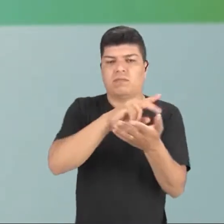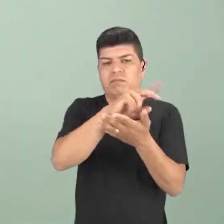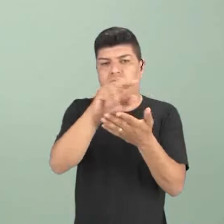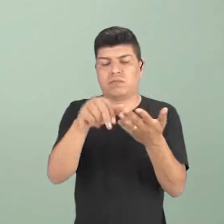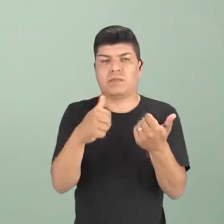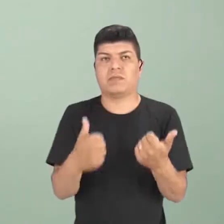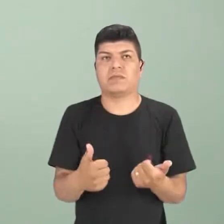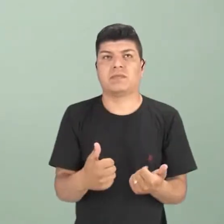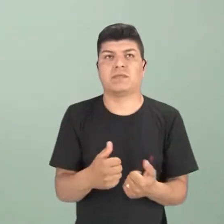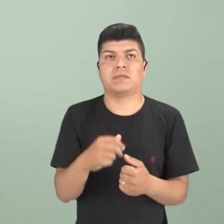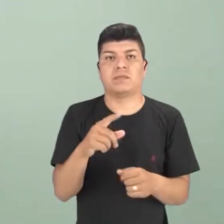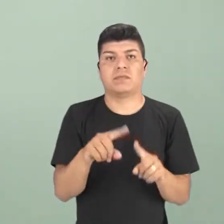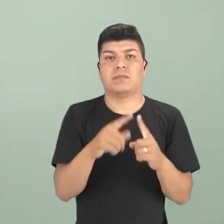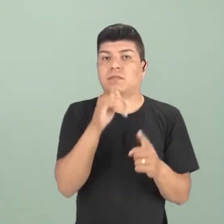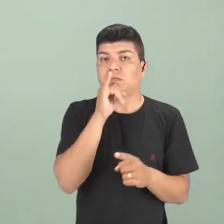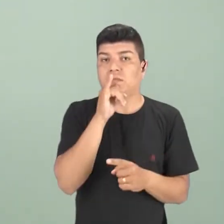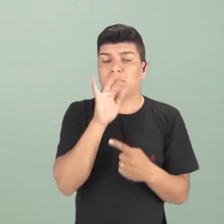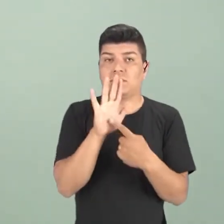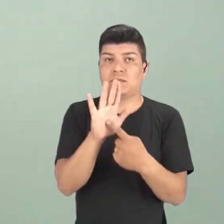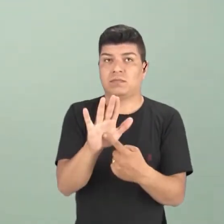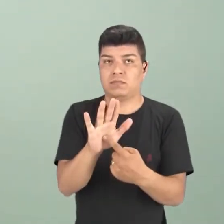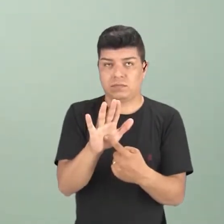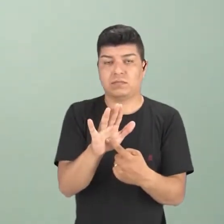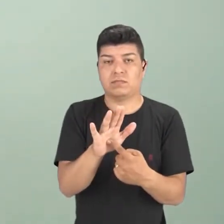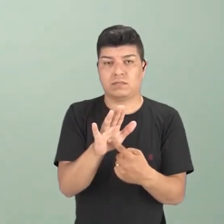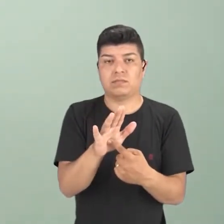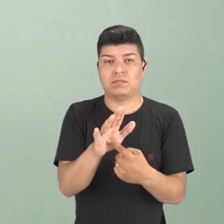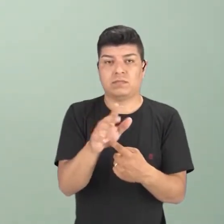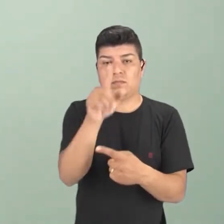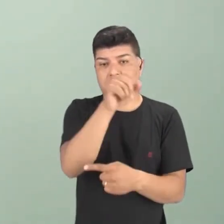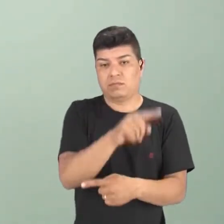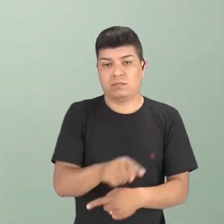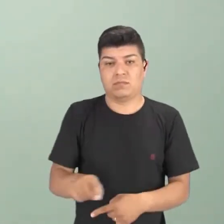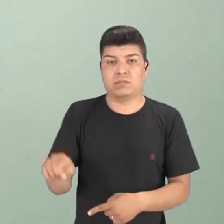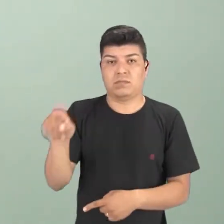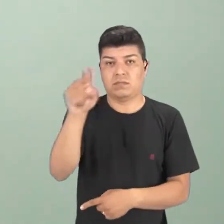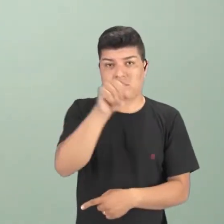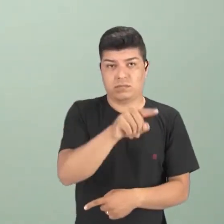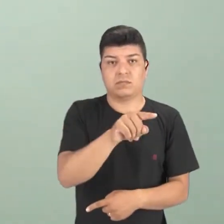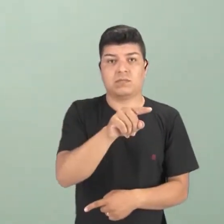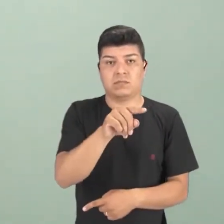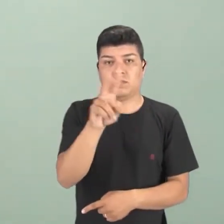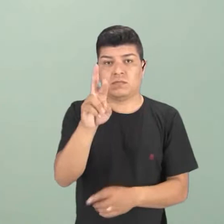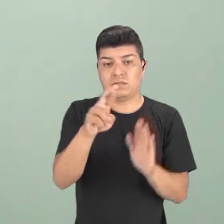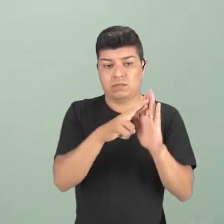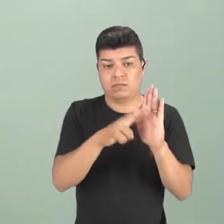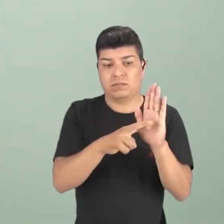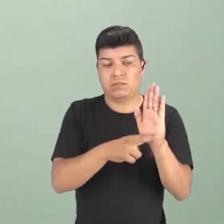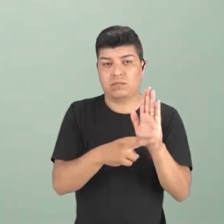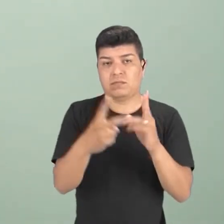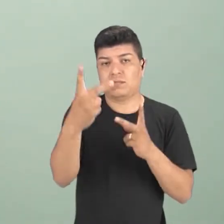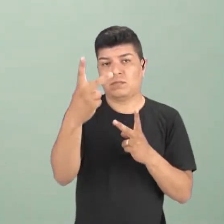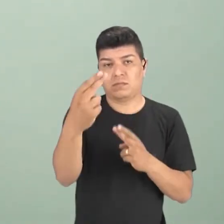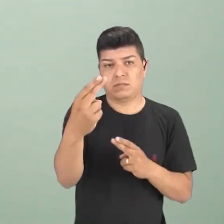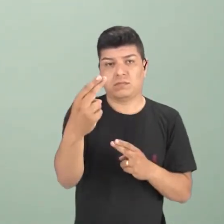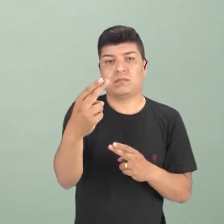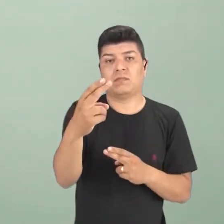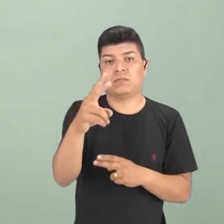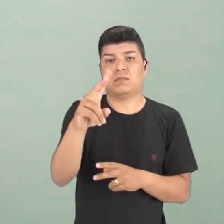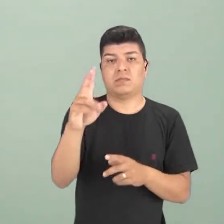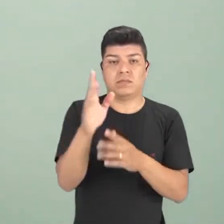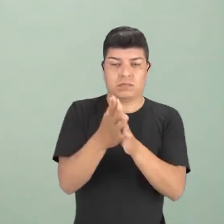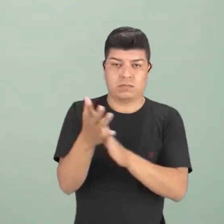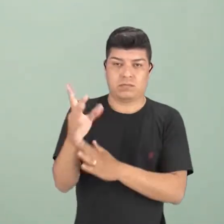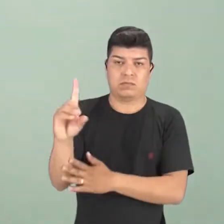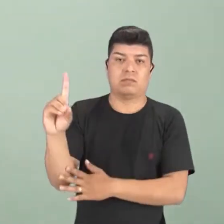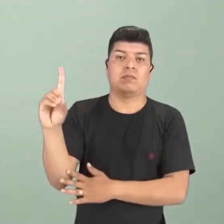entre outros. Porém, o exemplo que eu trouxe é de uma espira circular. E a regra em que se utiliza é a mesma regra da mão